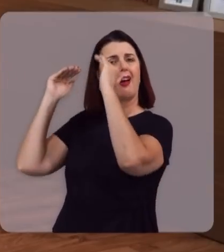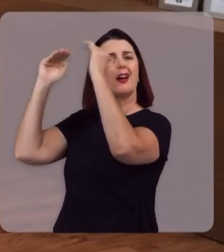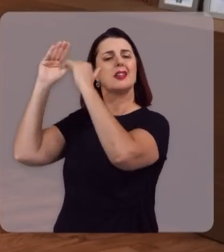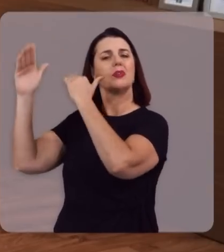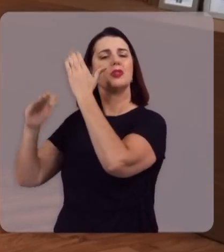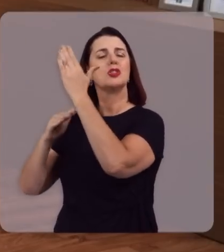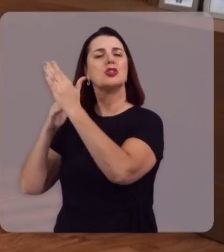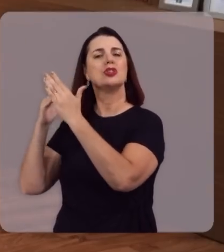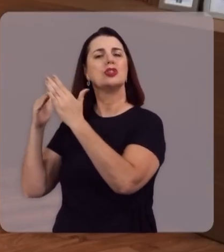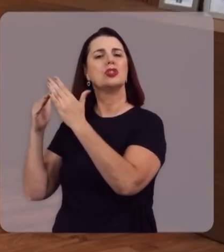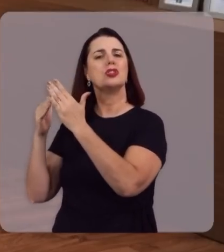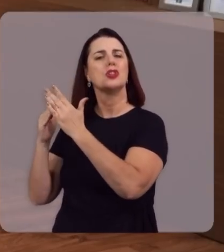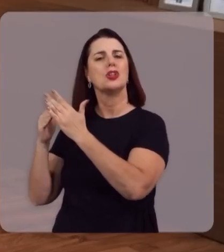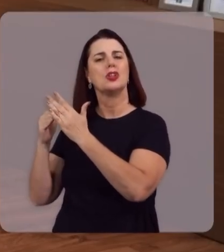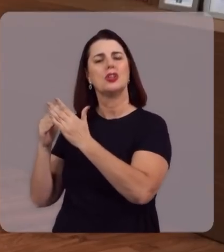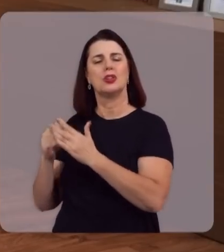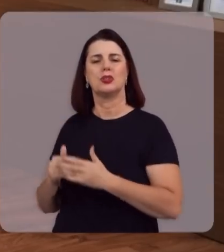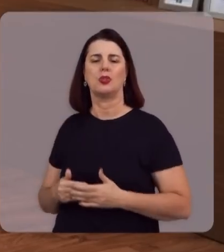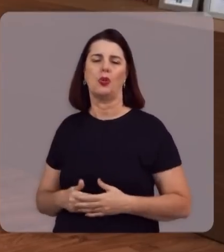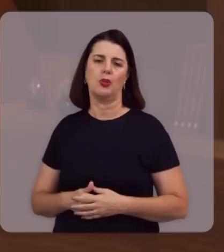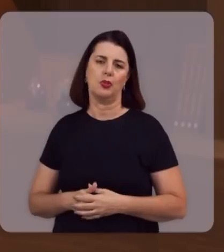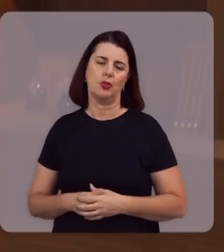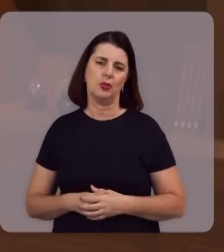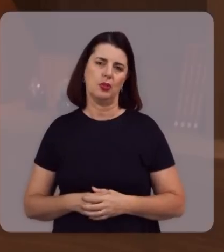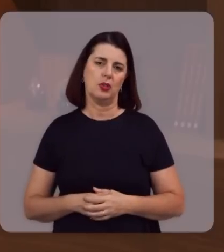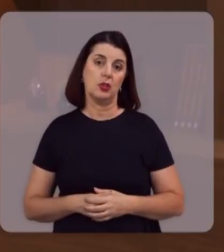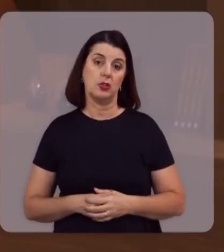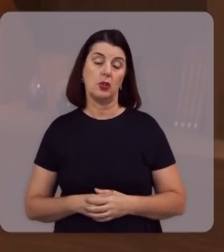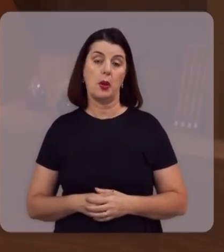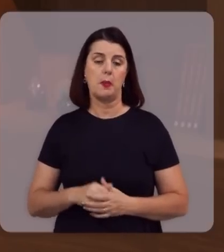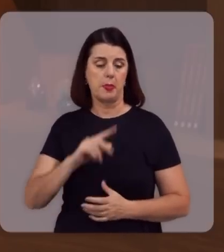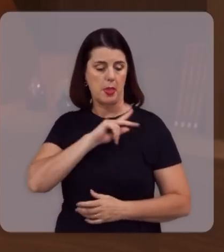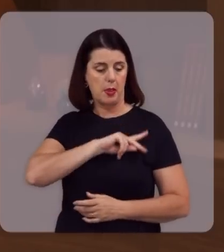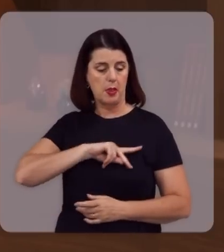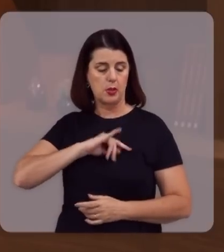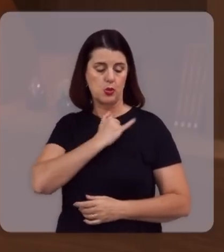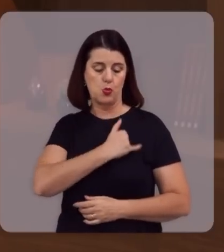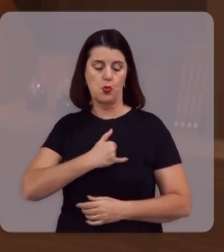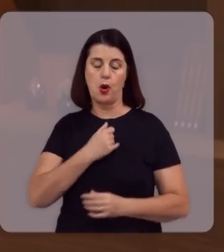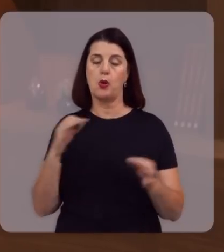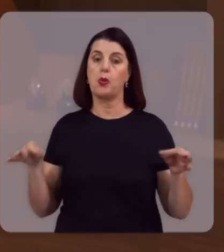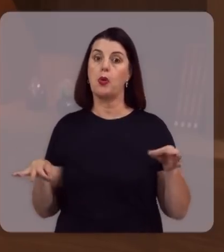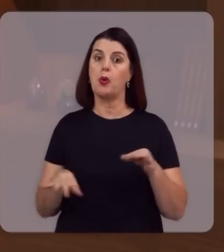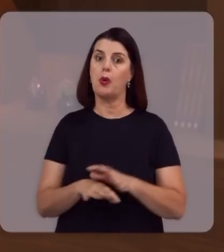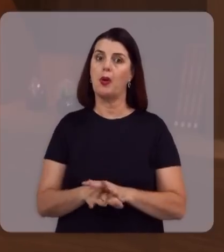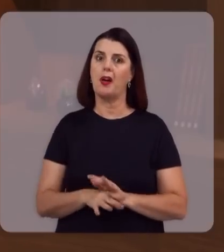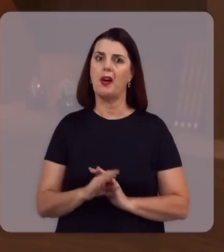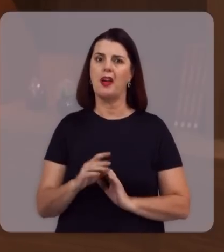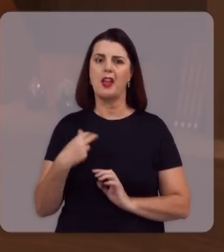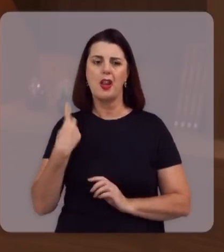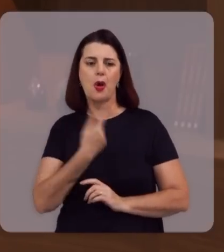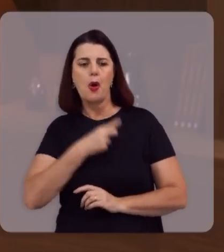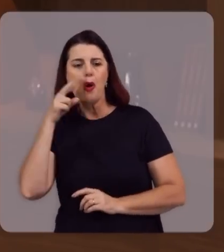de todo principado e potestade. E Paulo conclui, e João conclui assim, e vimos